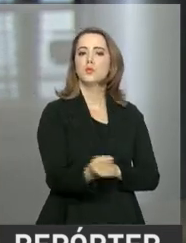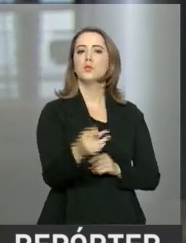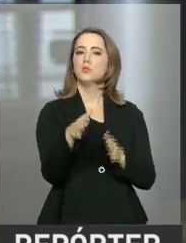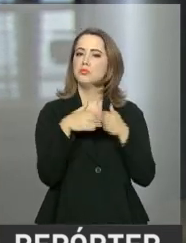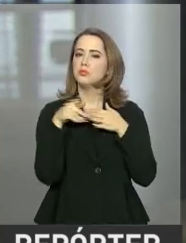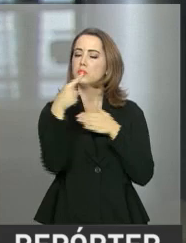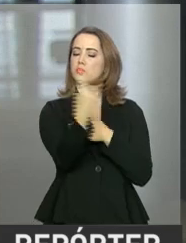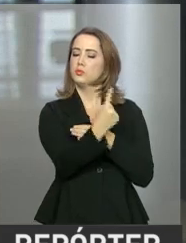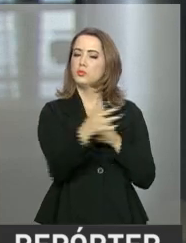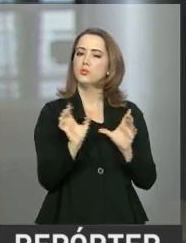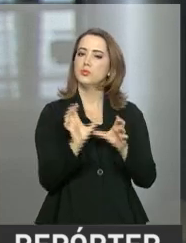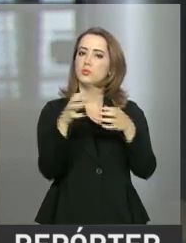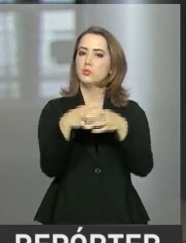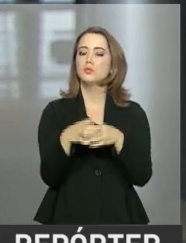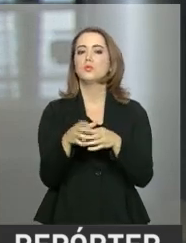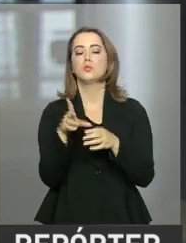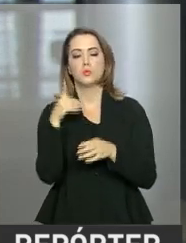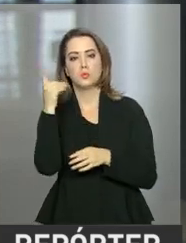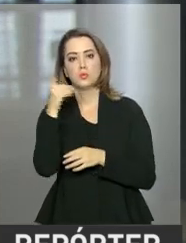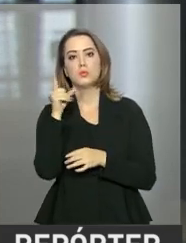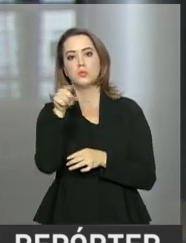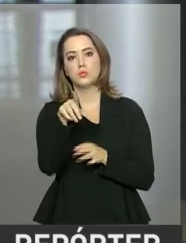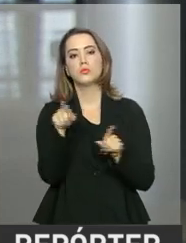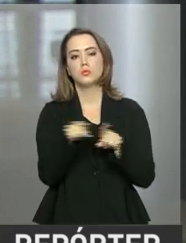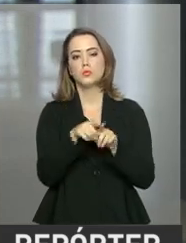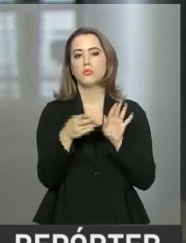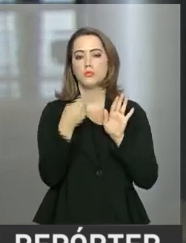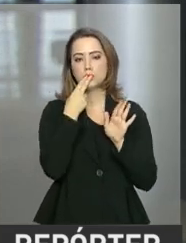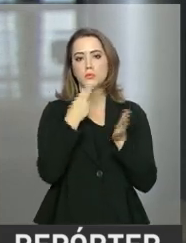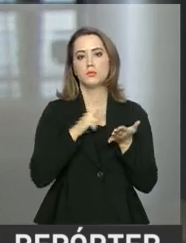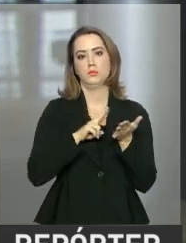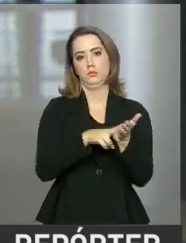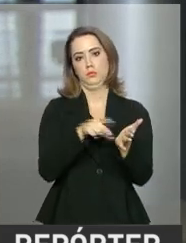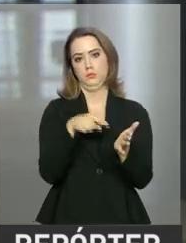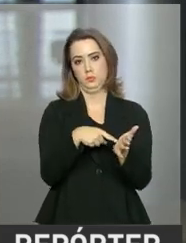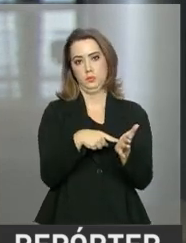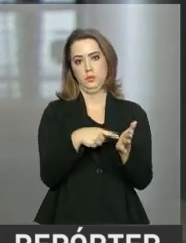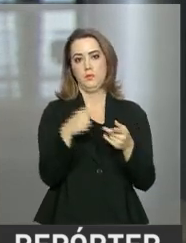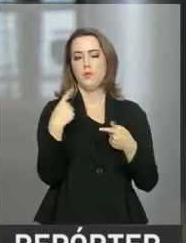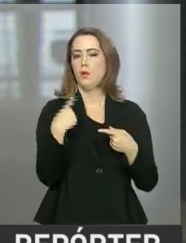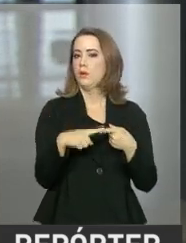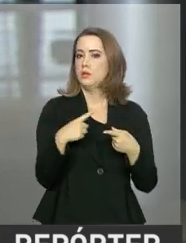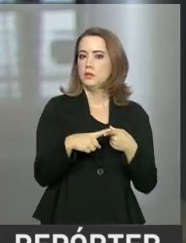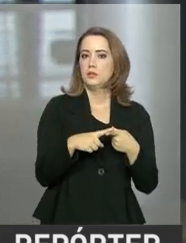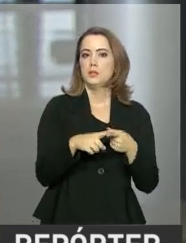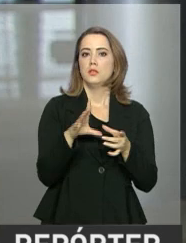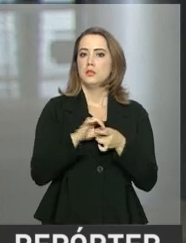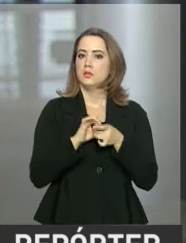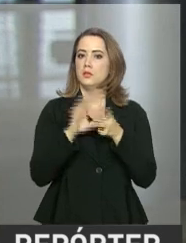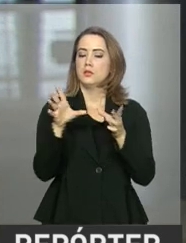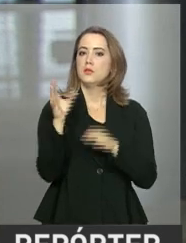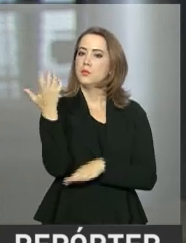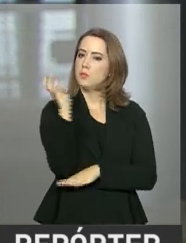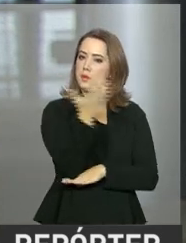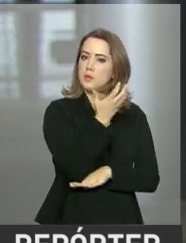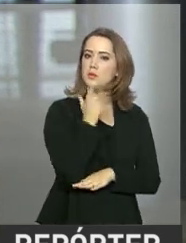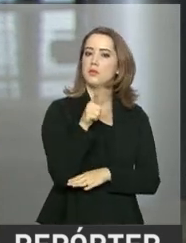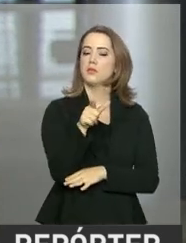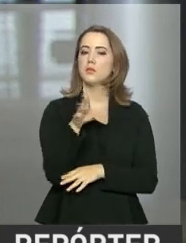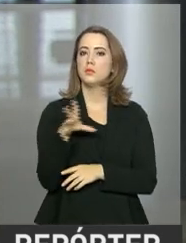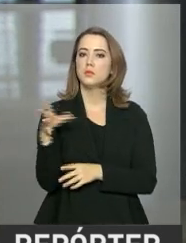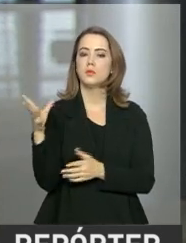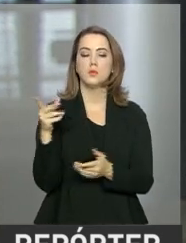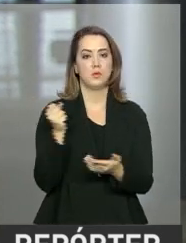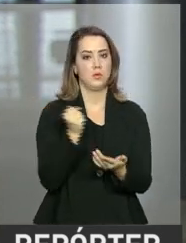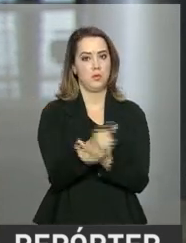dessas reivindicações que também estão presentes nesta carta, como, por exemplo, o licenciamento ambiental, a aquisição de terras